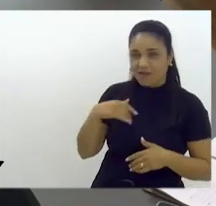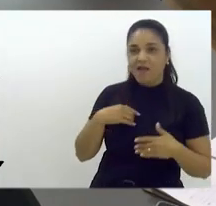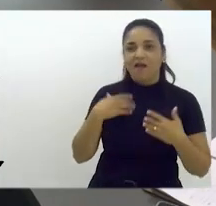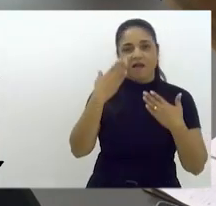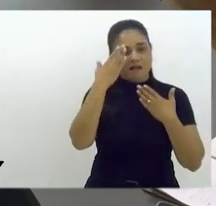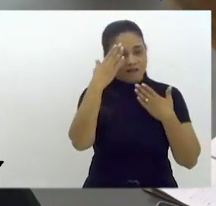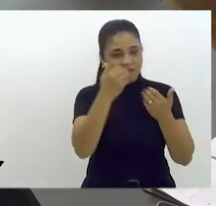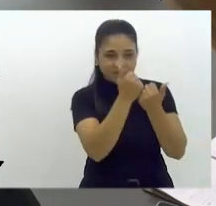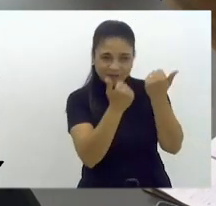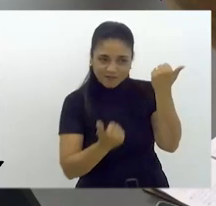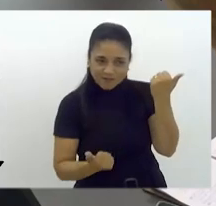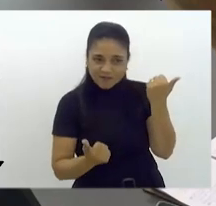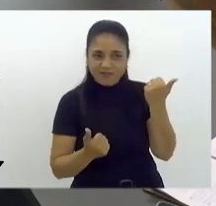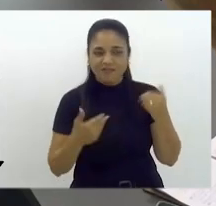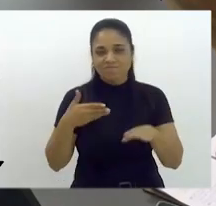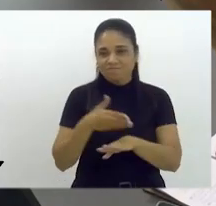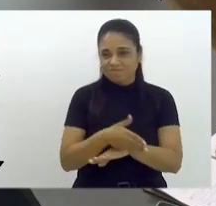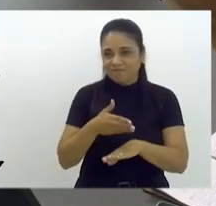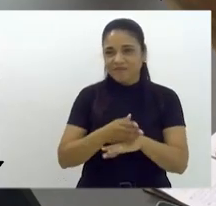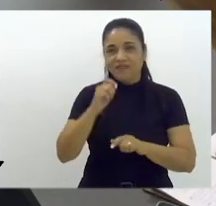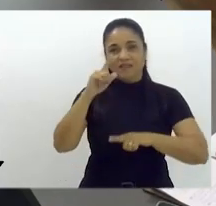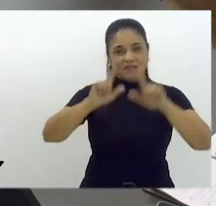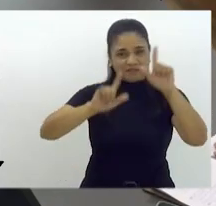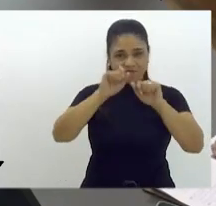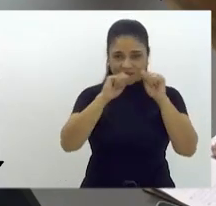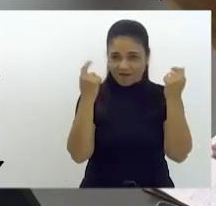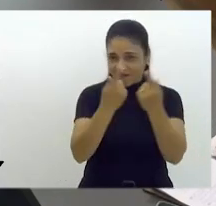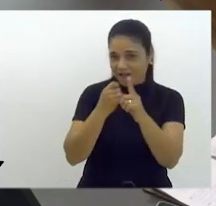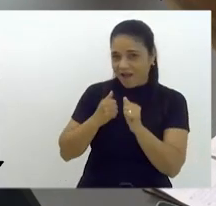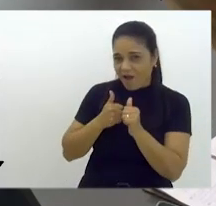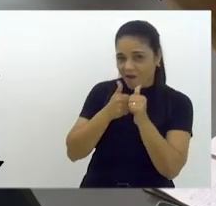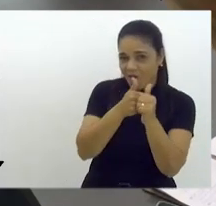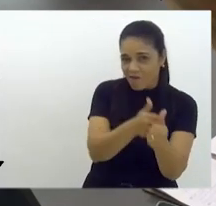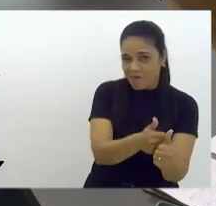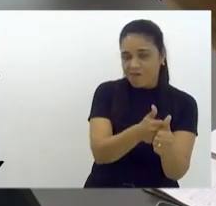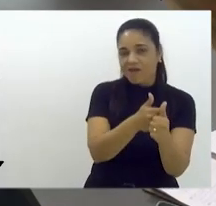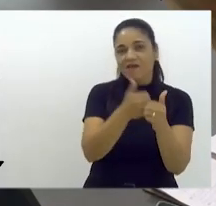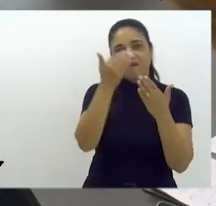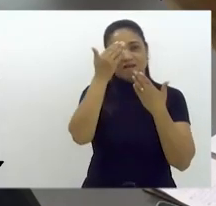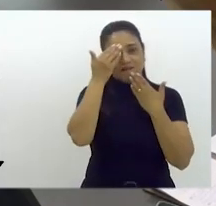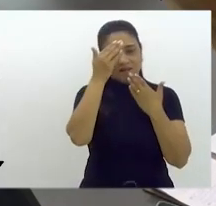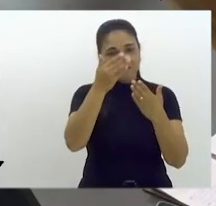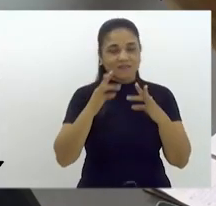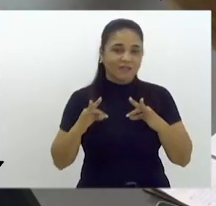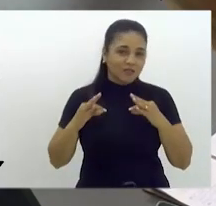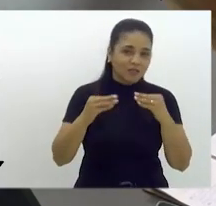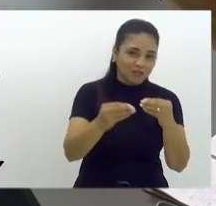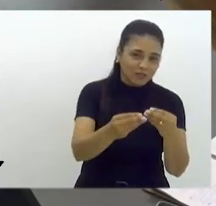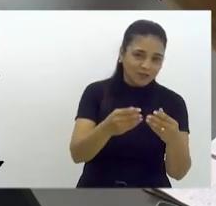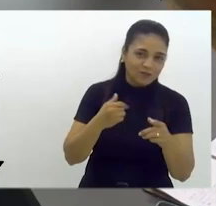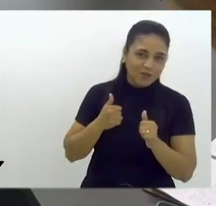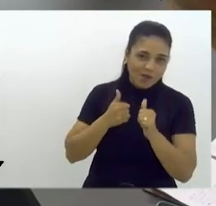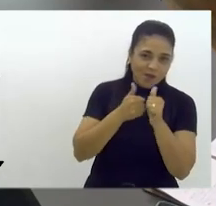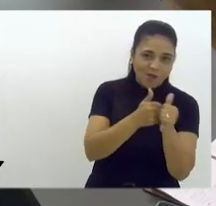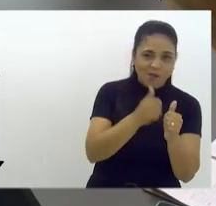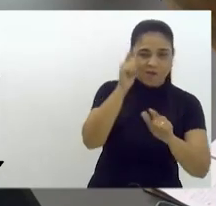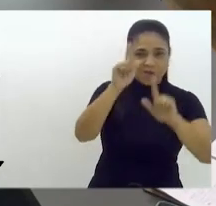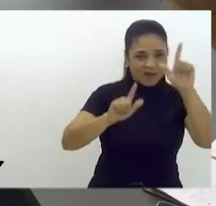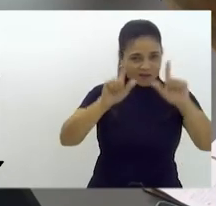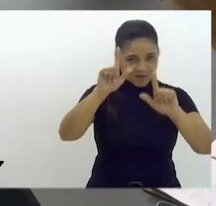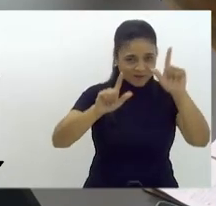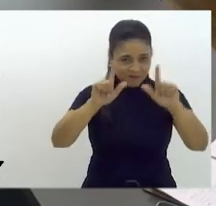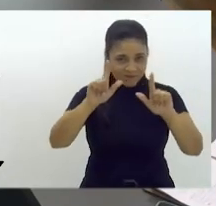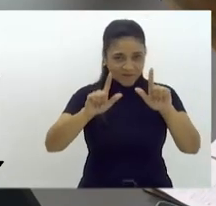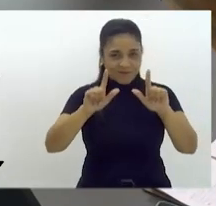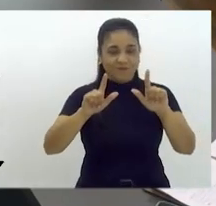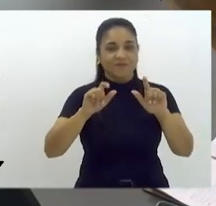assessorias aqui presentes a TV alérgica que nos acompanha e agradecer a todos e todos que nos acompanham pela TV Alerta